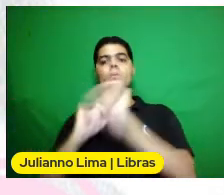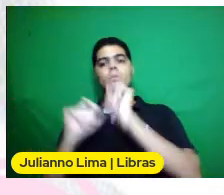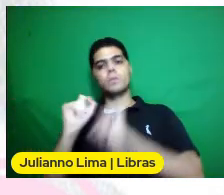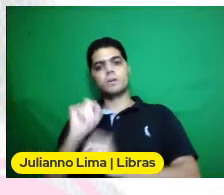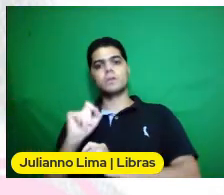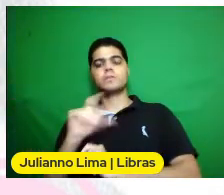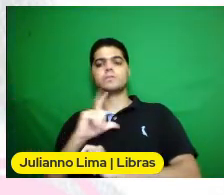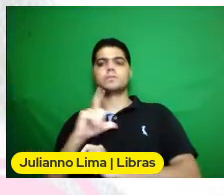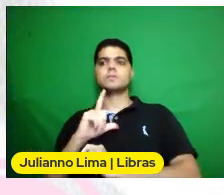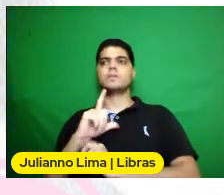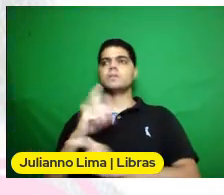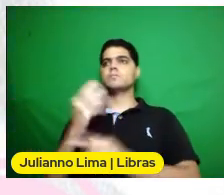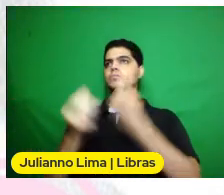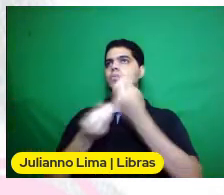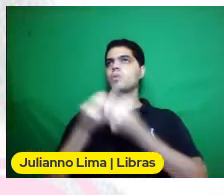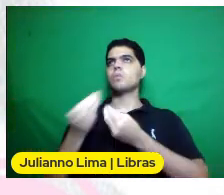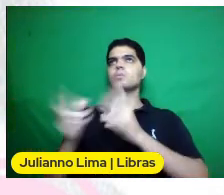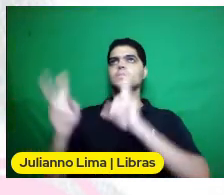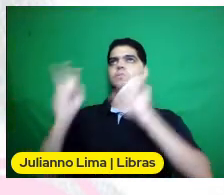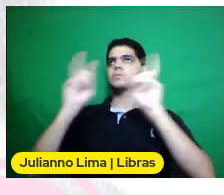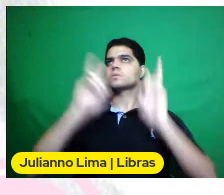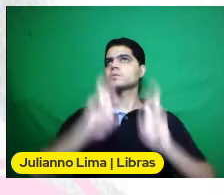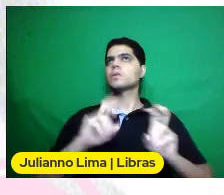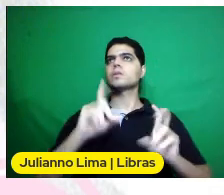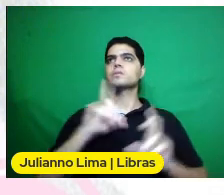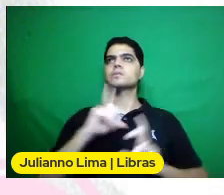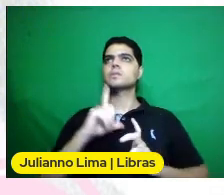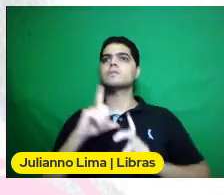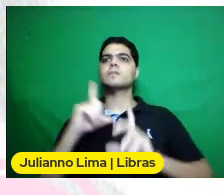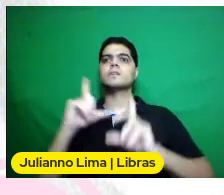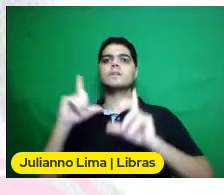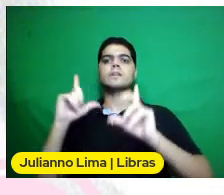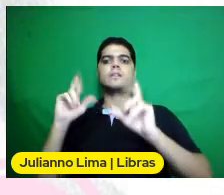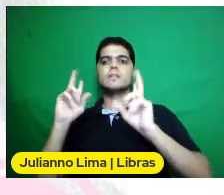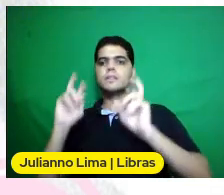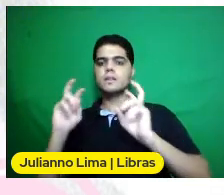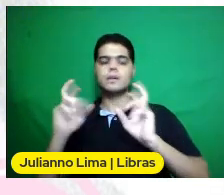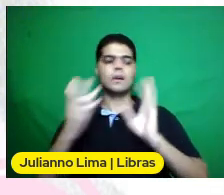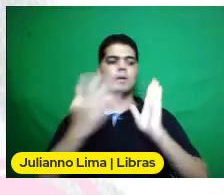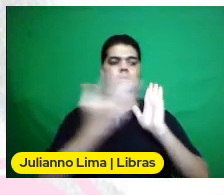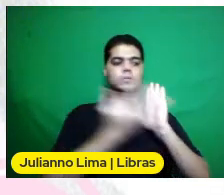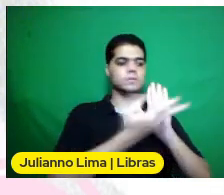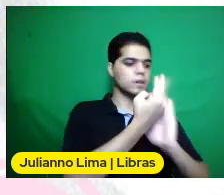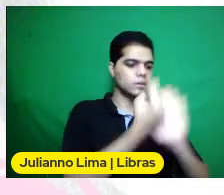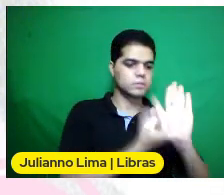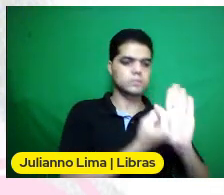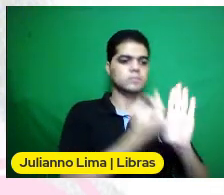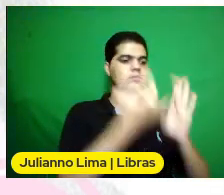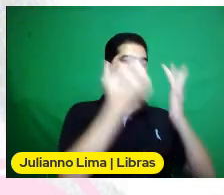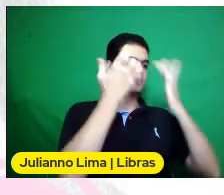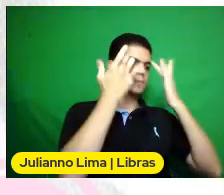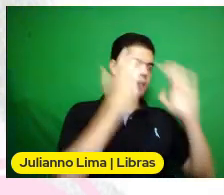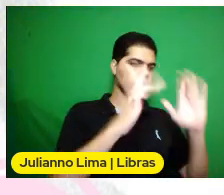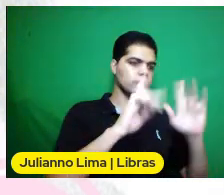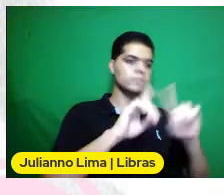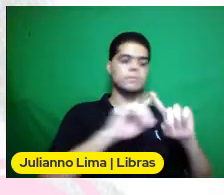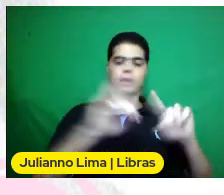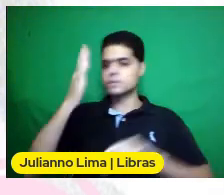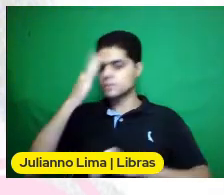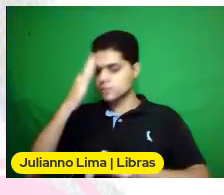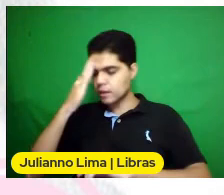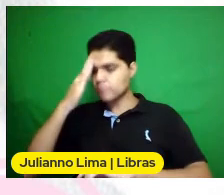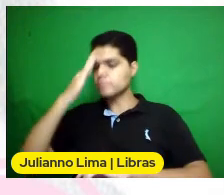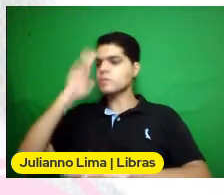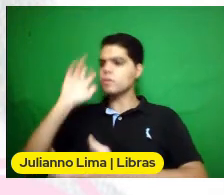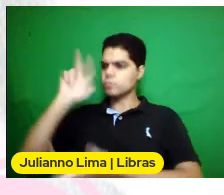de todos os tipos. Alguns alunos podem não saber desenhar, mas alguns sabem atuar, então podem fazer vozes, outros podem...